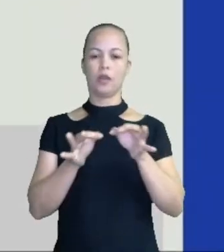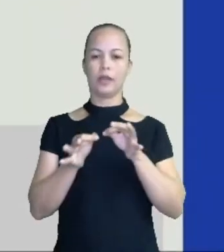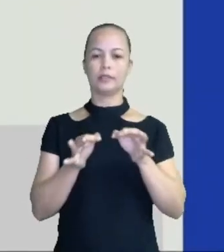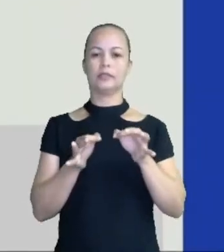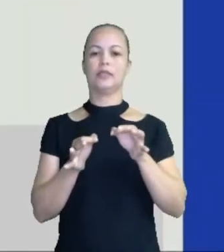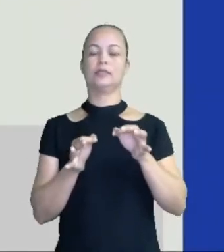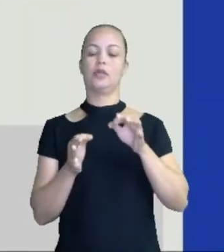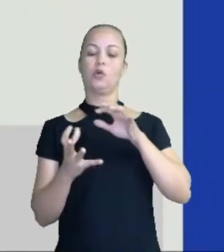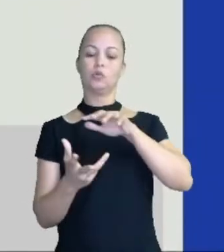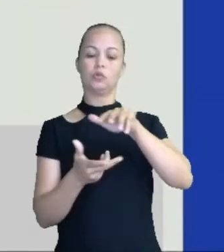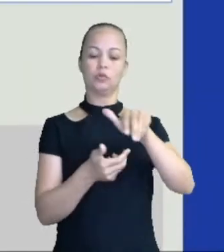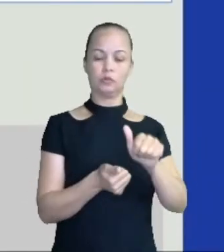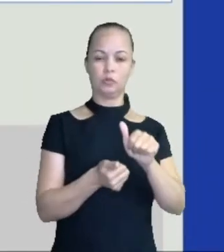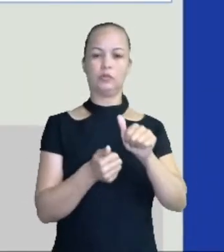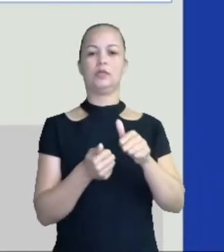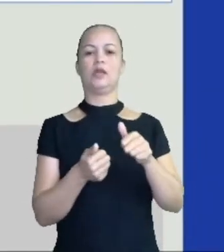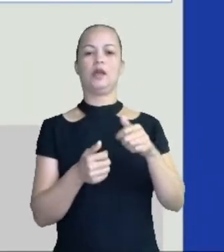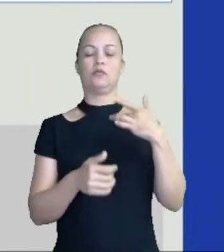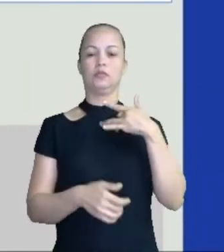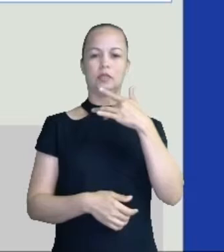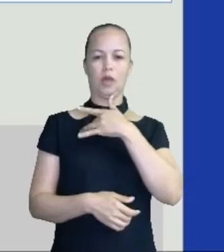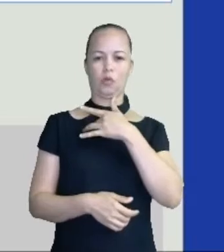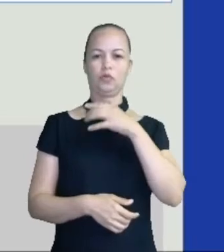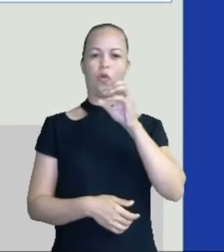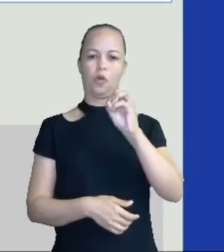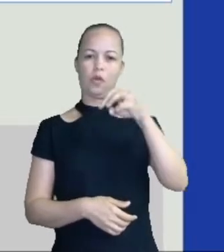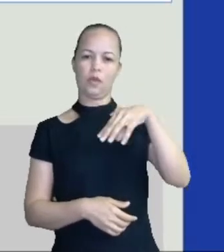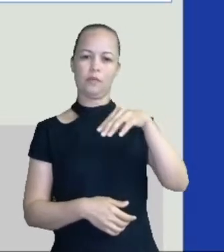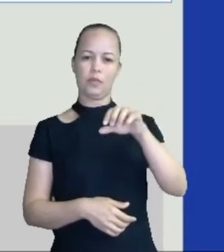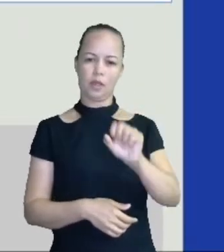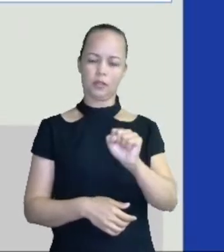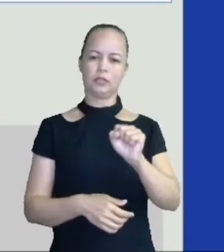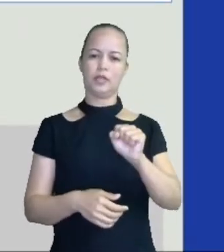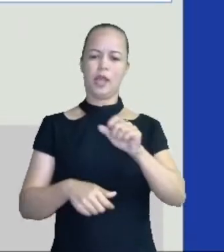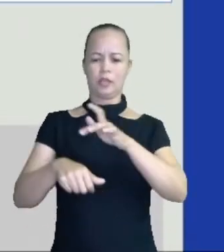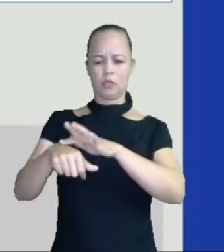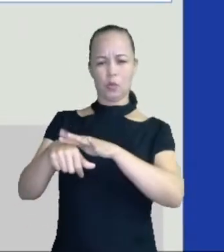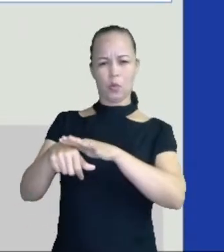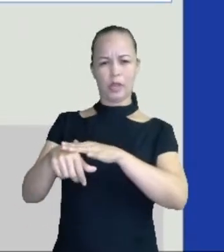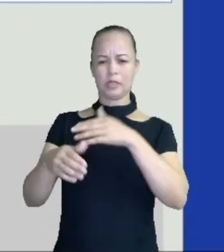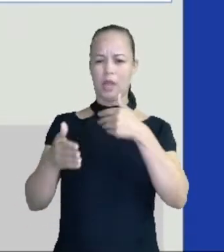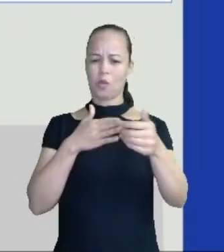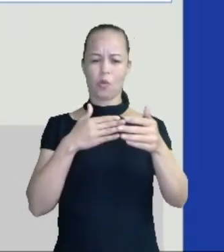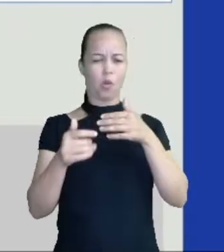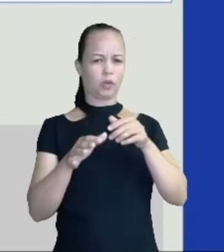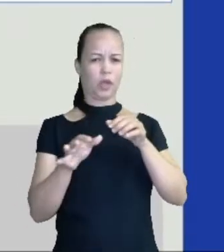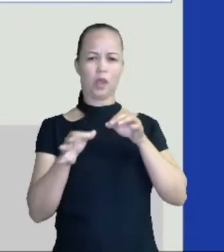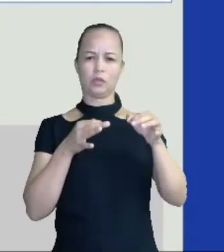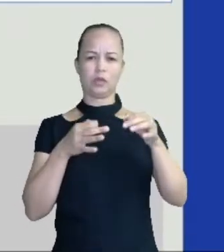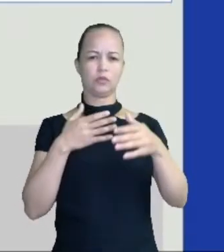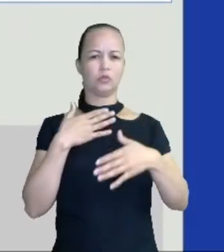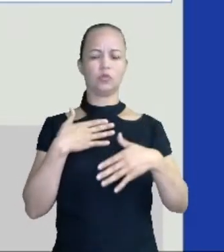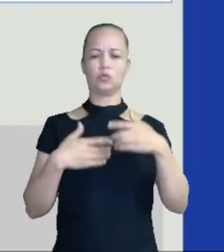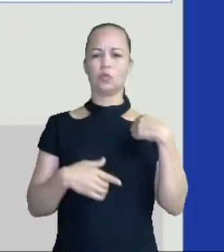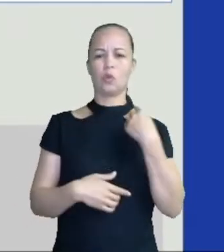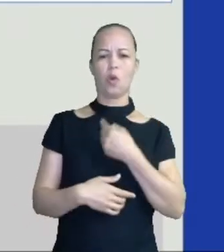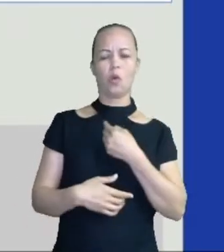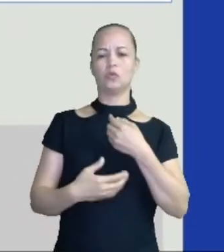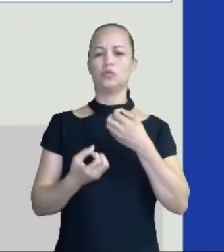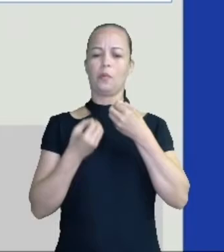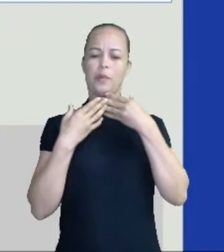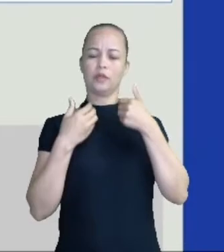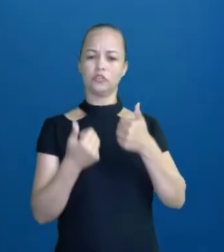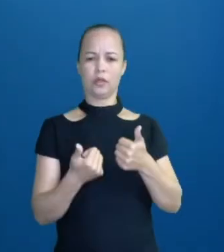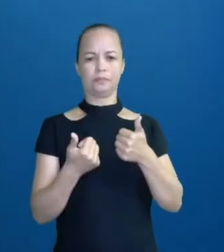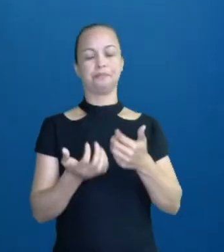para vocês, que é a Organização Mundial da Saúde, a doença, um estado de doença é qualquer alteração do nosso bem-estar. Ou seja, se a gente